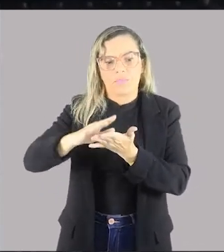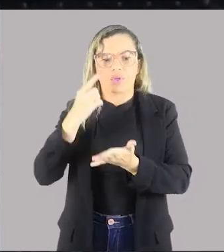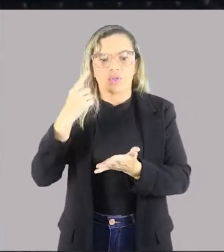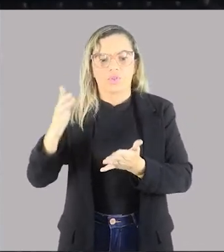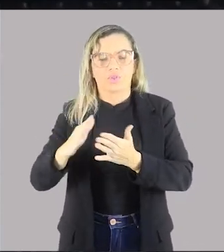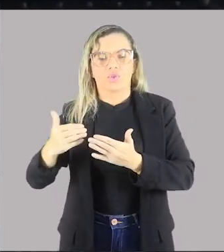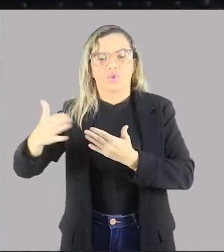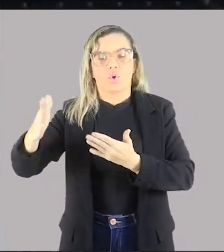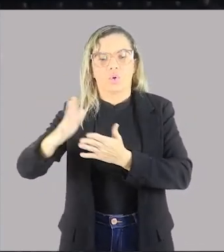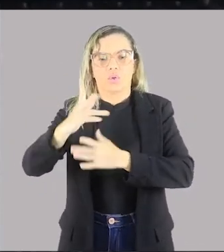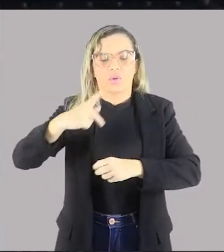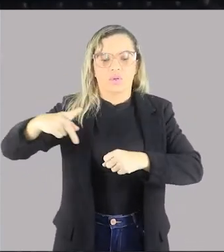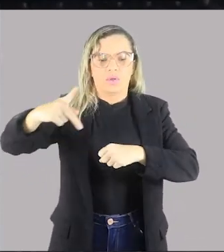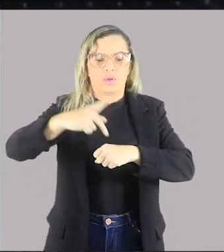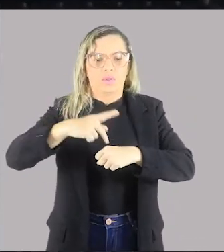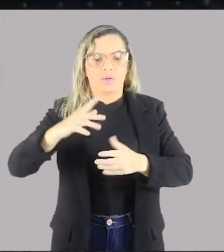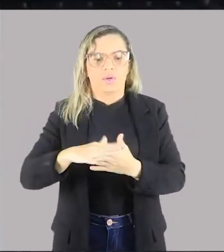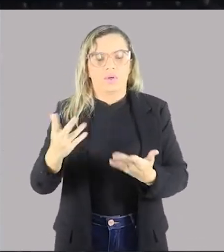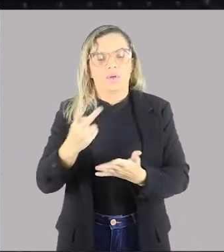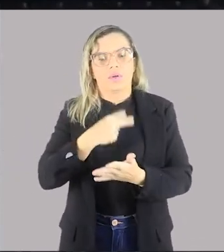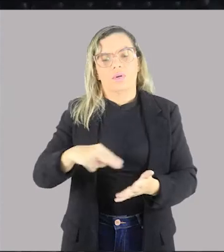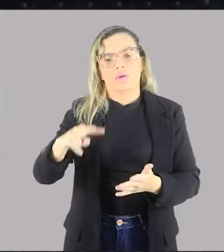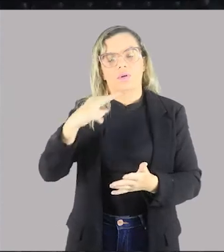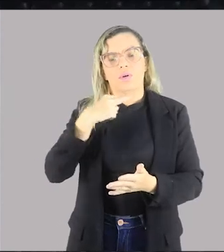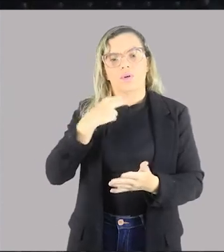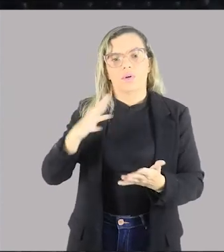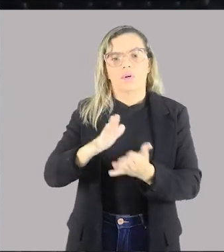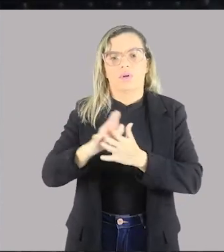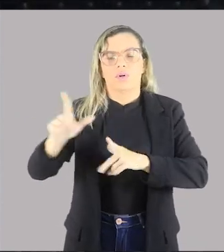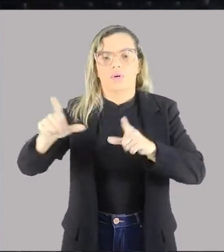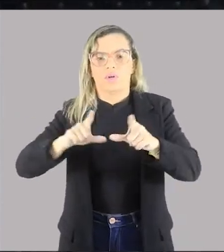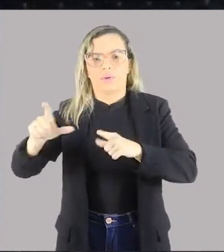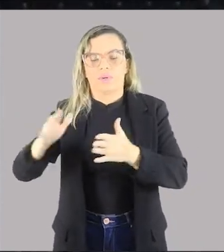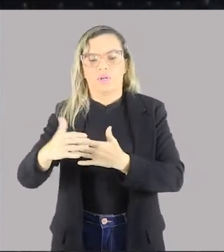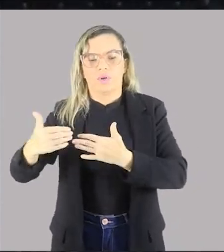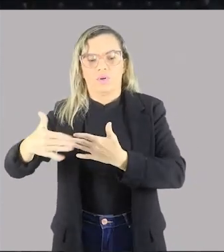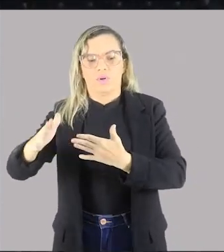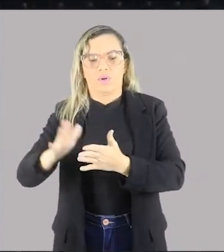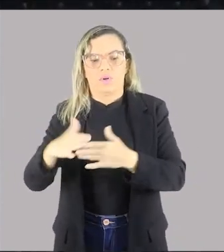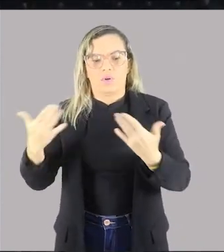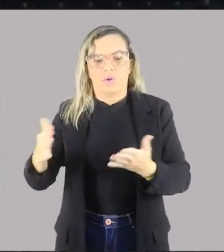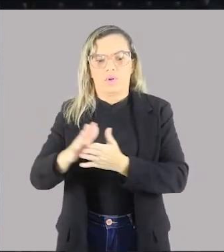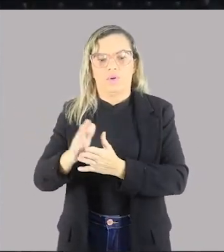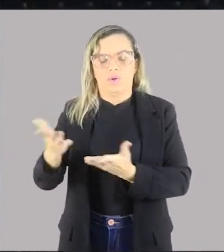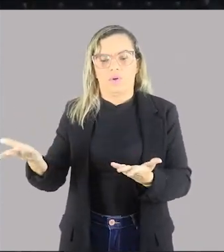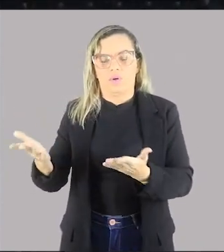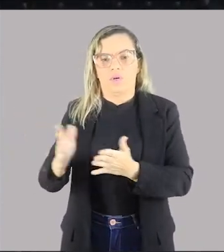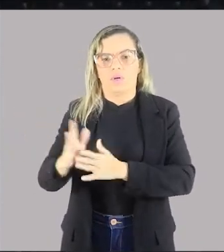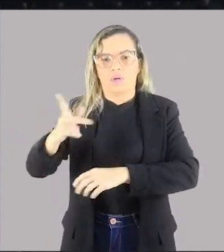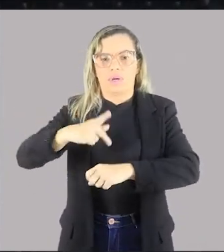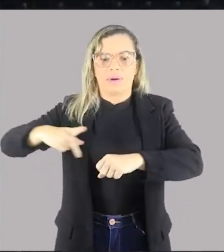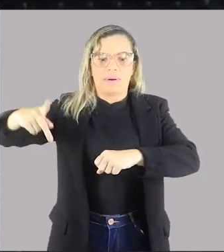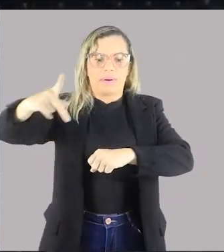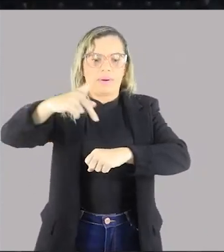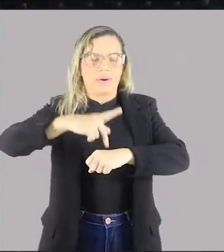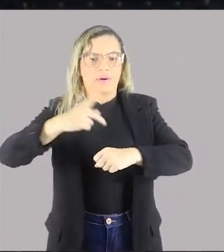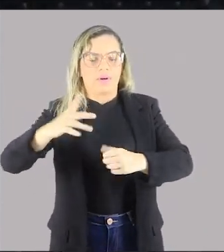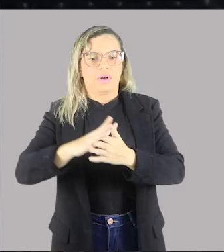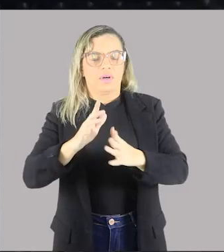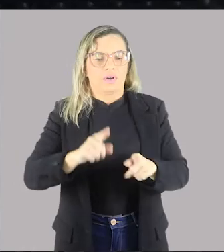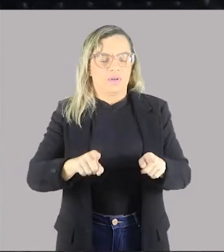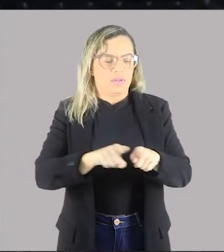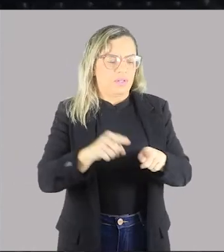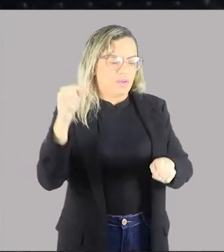sentido, certo? Portanto, não é possível ao mesmo tempo trabalhar para outro Estado, um Estado estrangeiro, ou seja, um outro país, e ao mesmo tempo